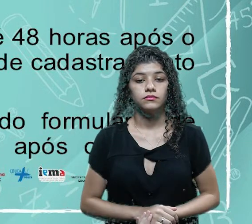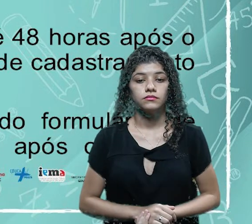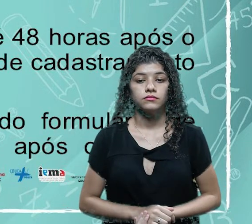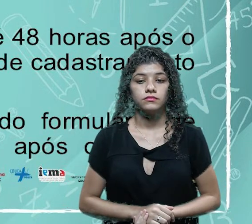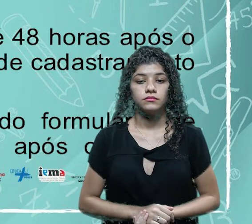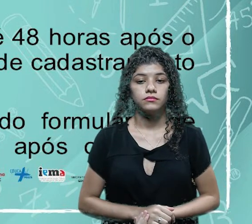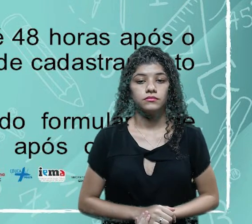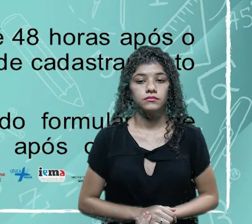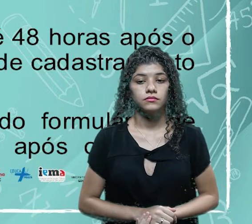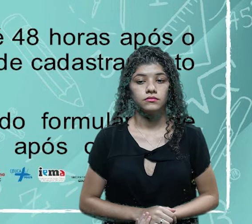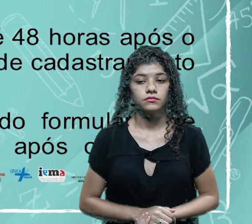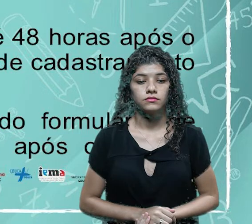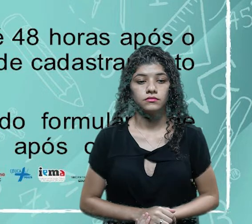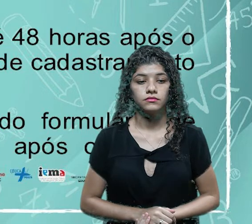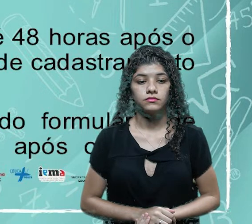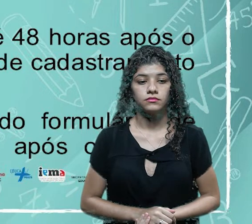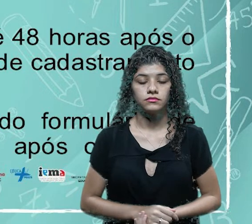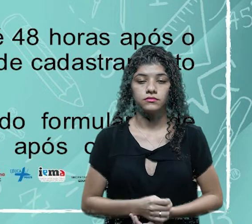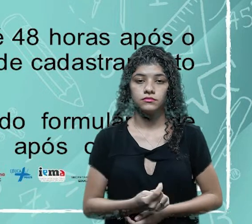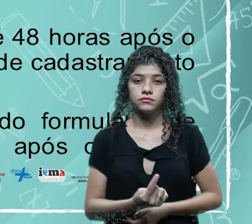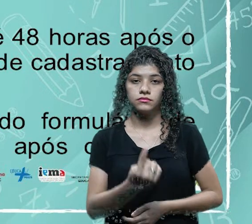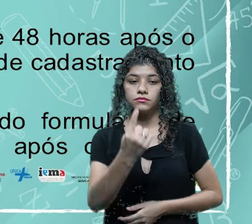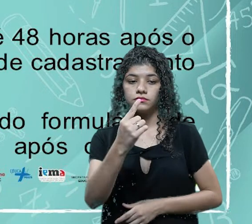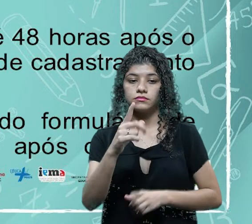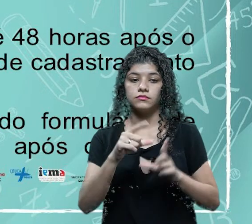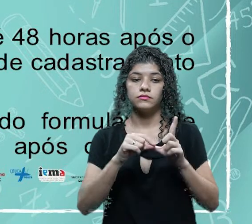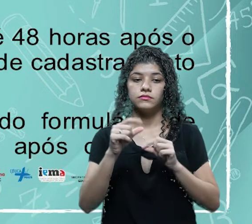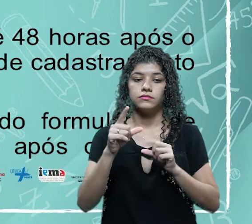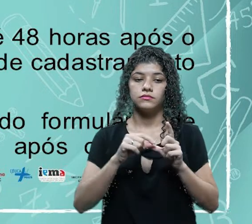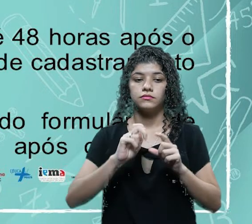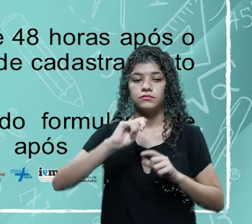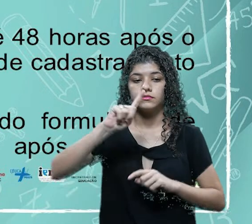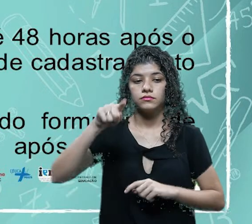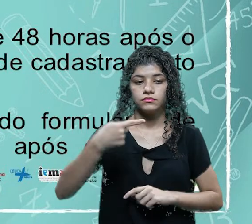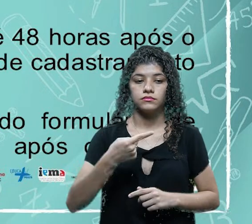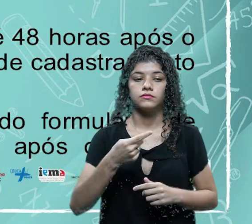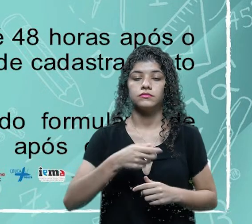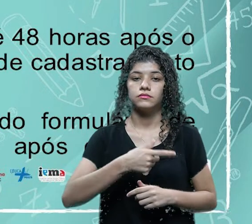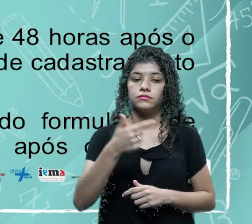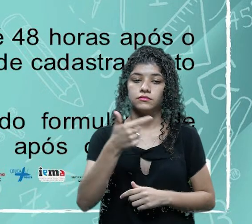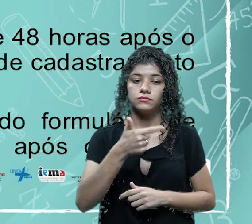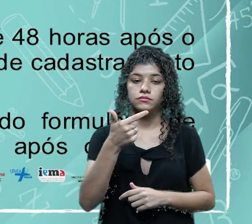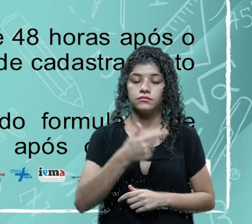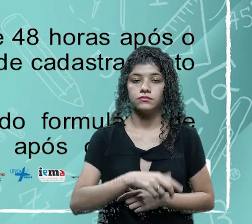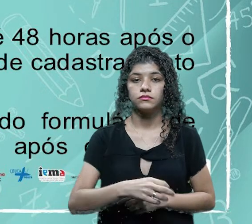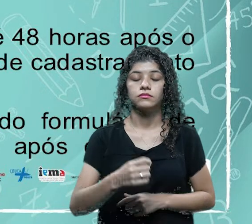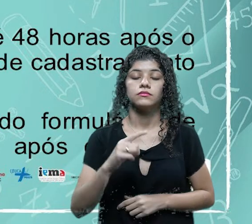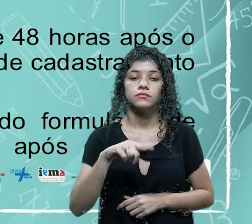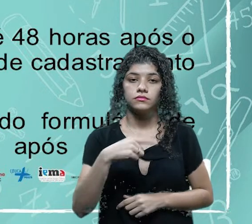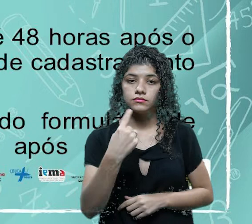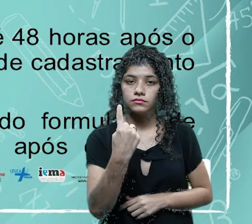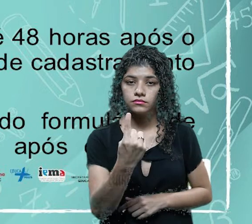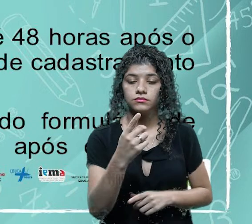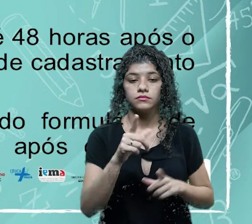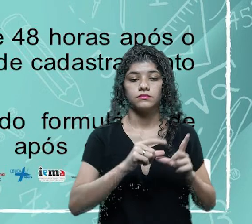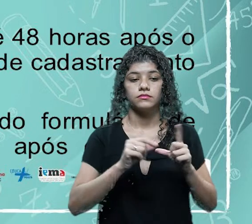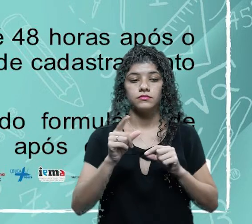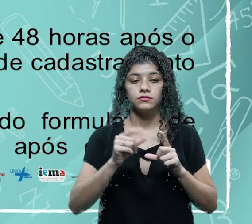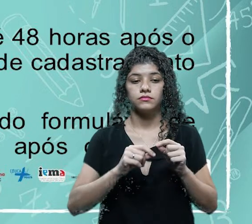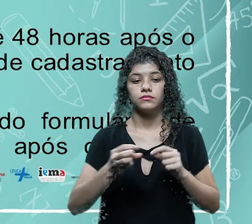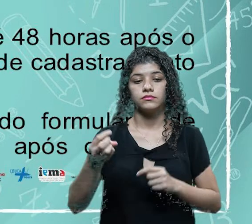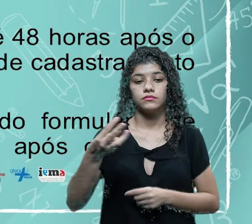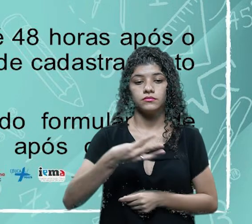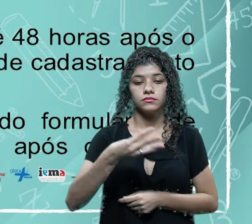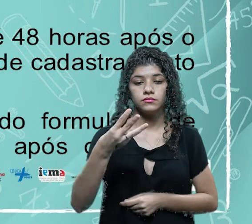né você ganhou uma estrela logo depois você vai ser Kim no evento você ganha outra